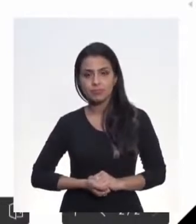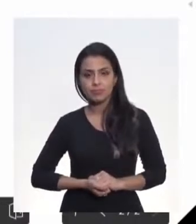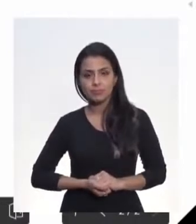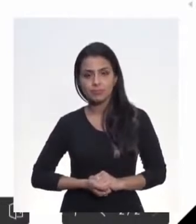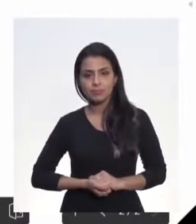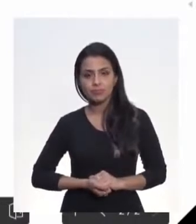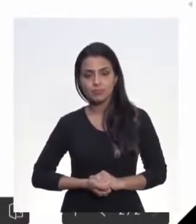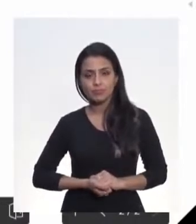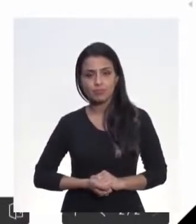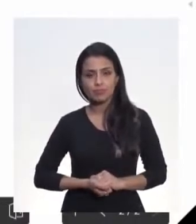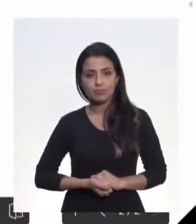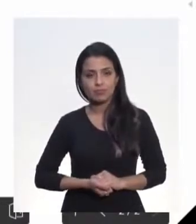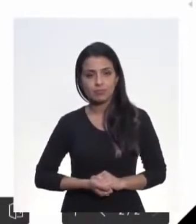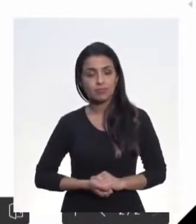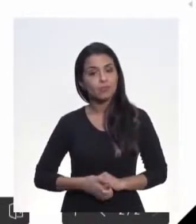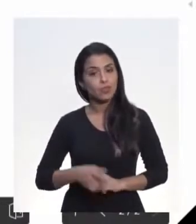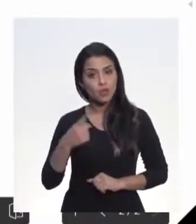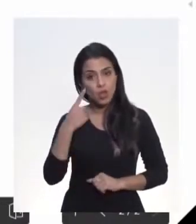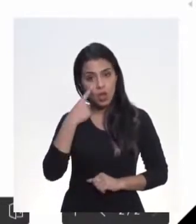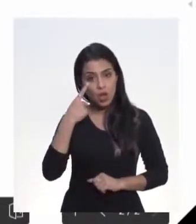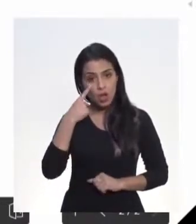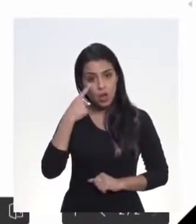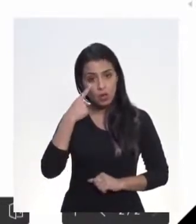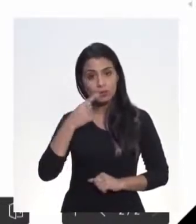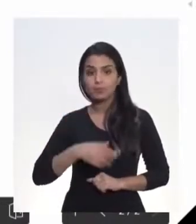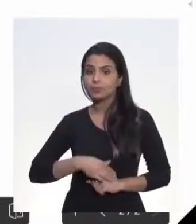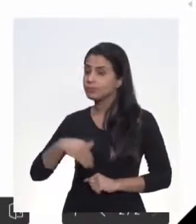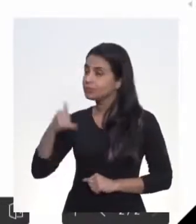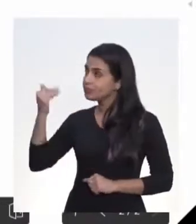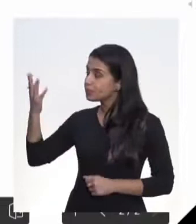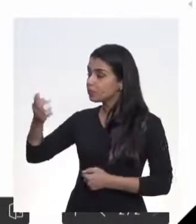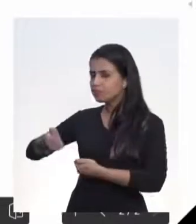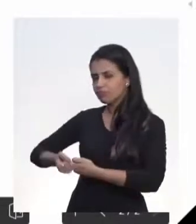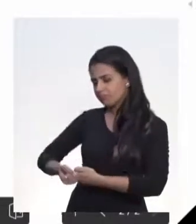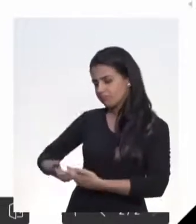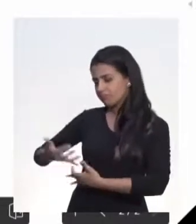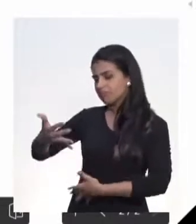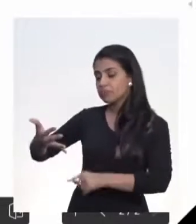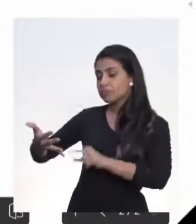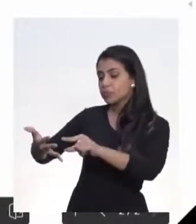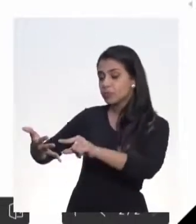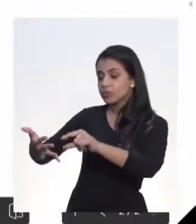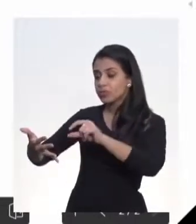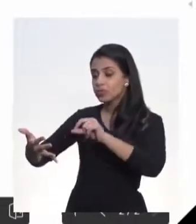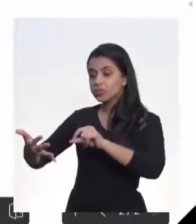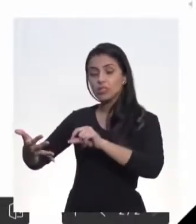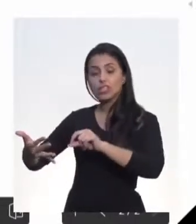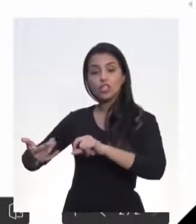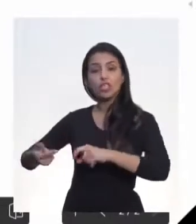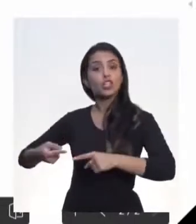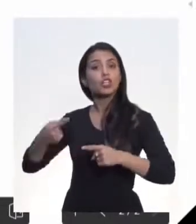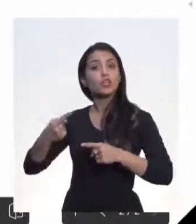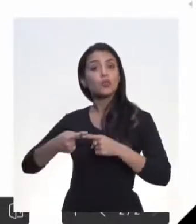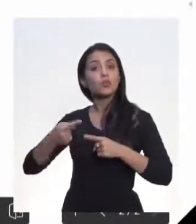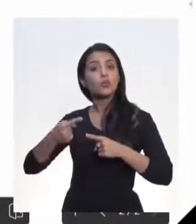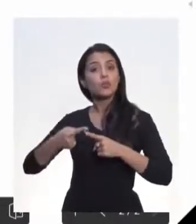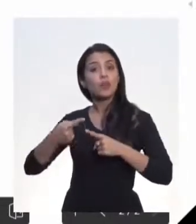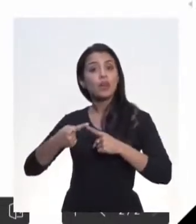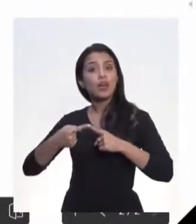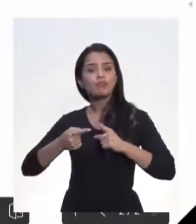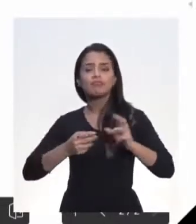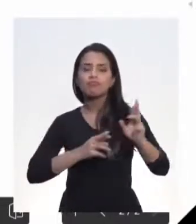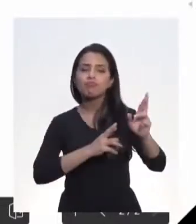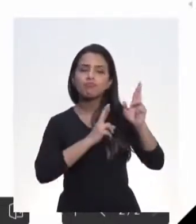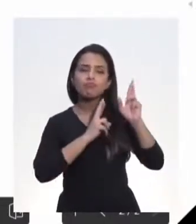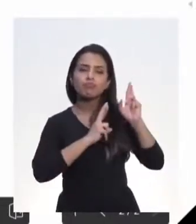Olha só, aqui venceu. Sua resposta foi selecionada no chat, pois ela torceu muito. Sua